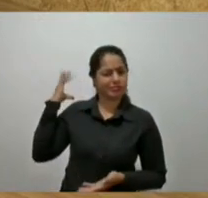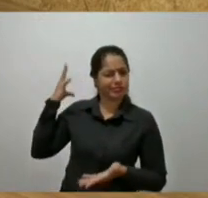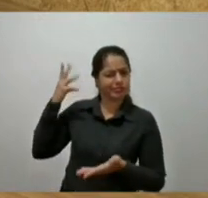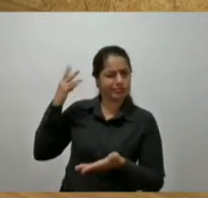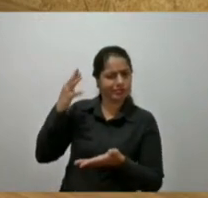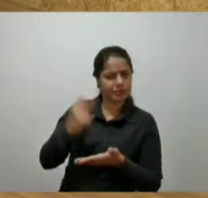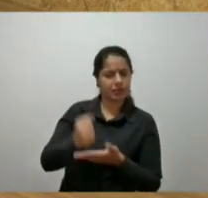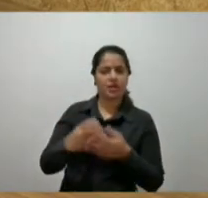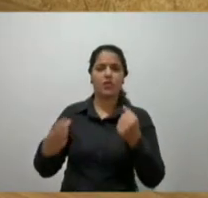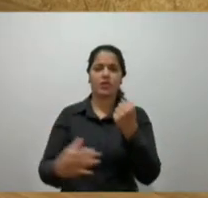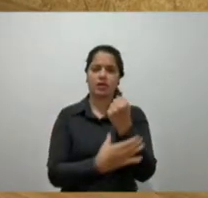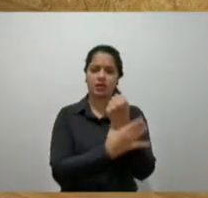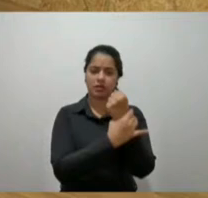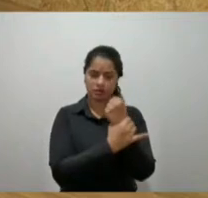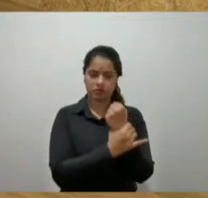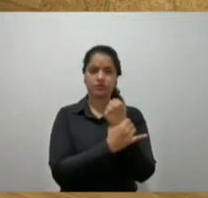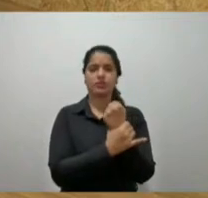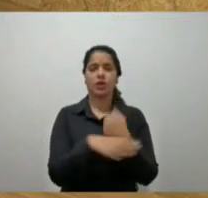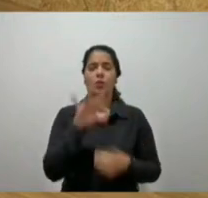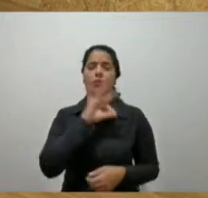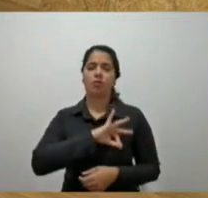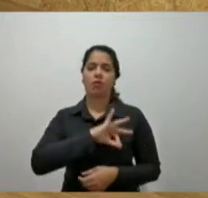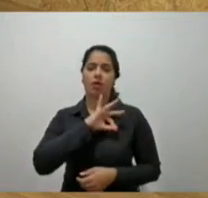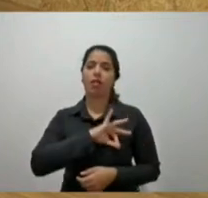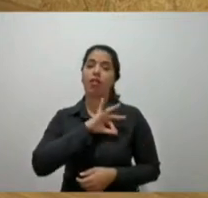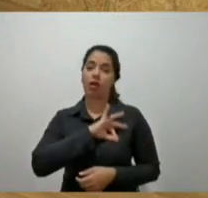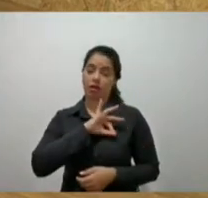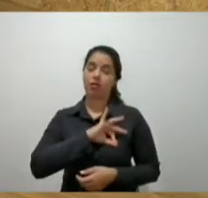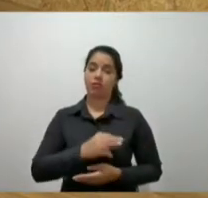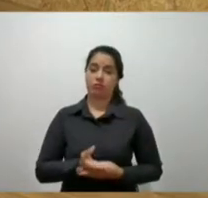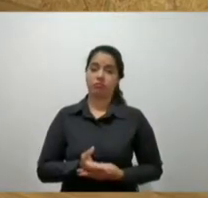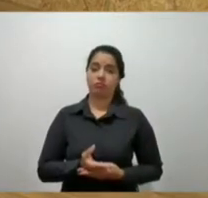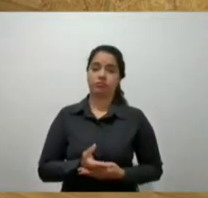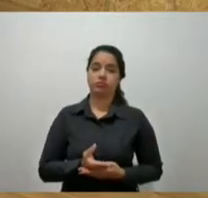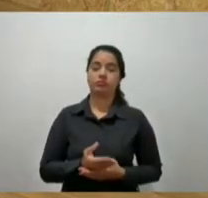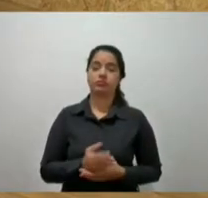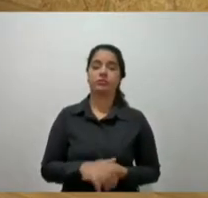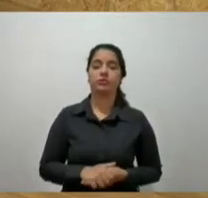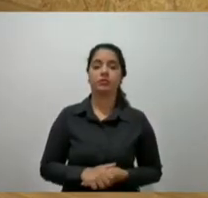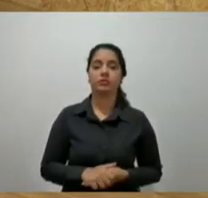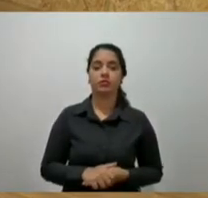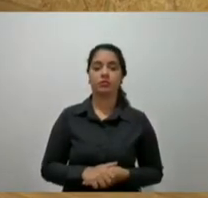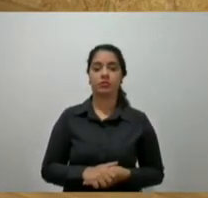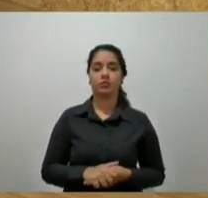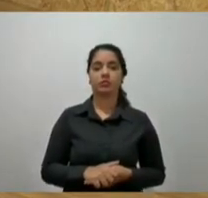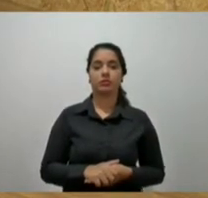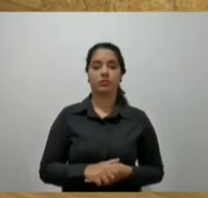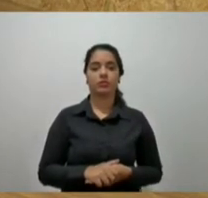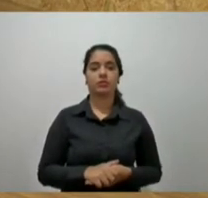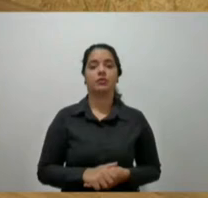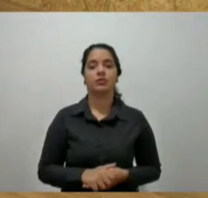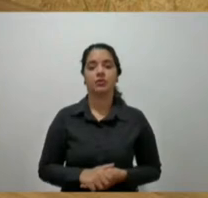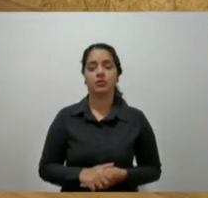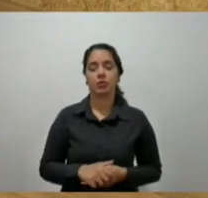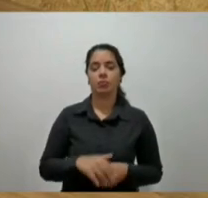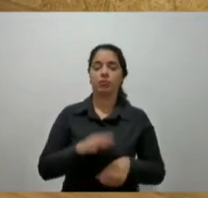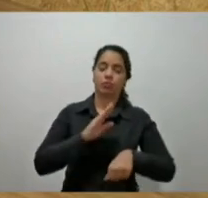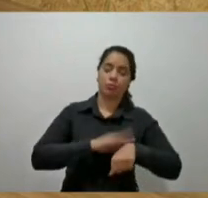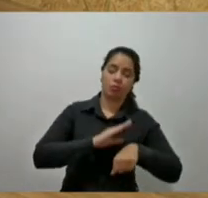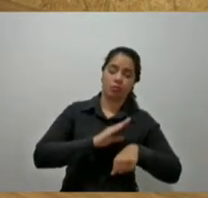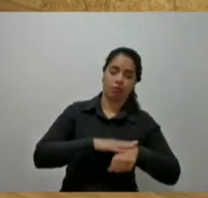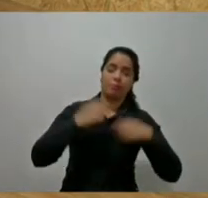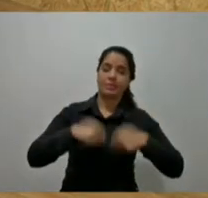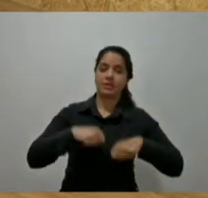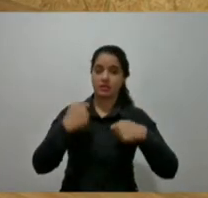renda mínima para quem não consegue ter essa renda, mesmo que de forma temporária. Né? E aí você